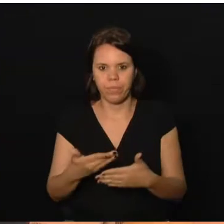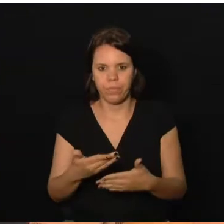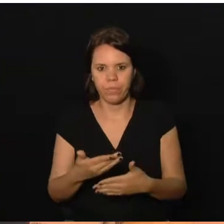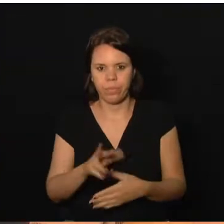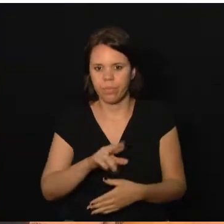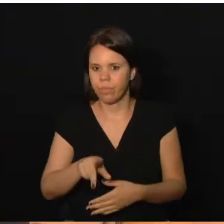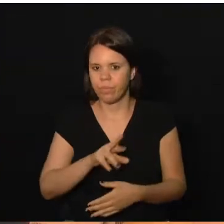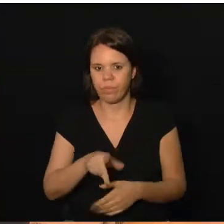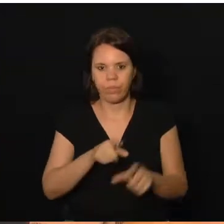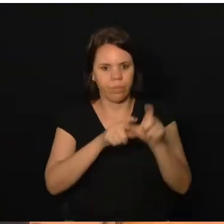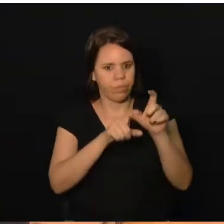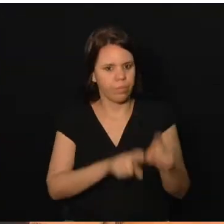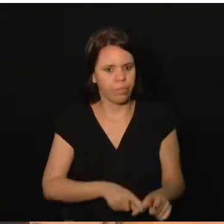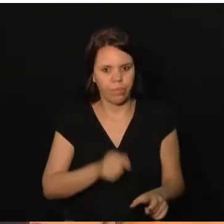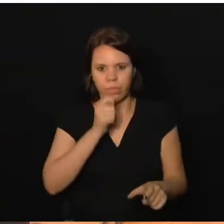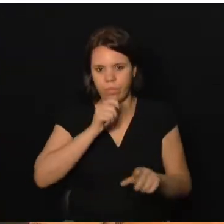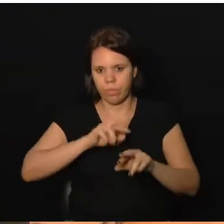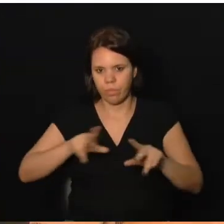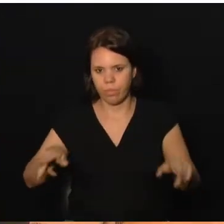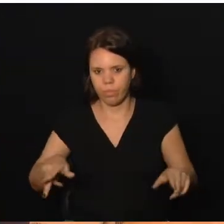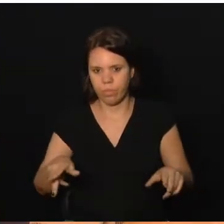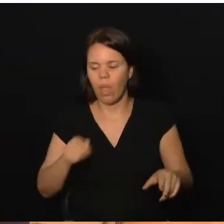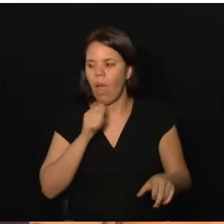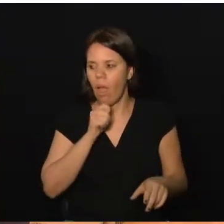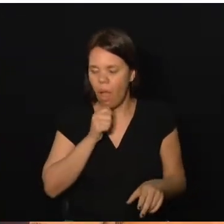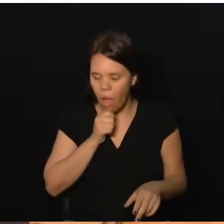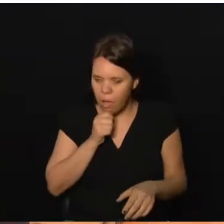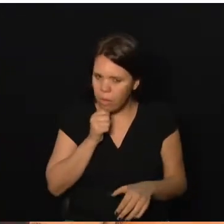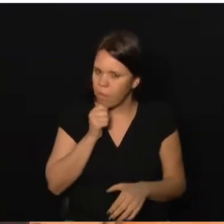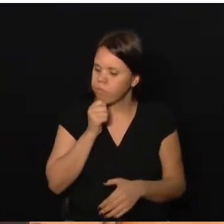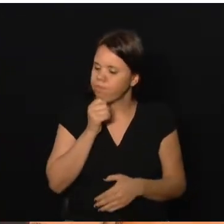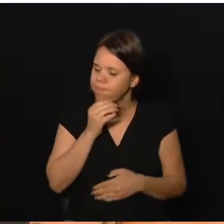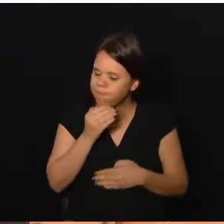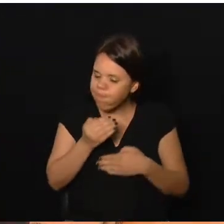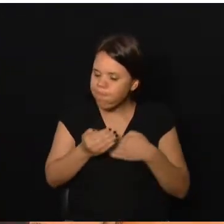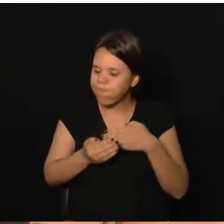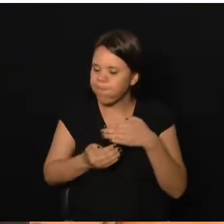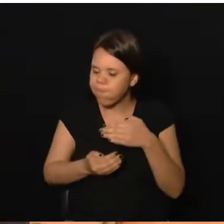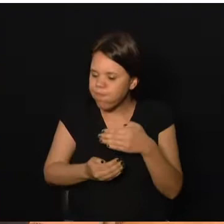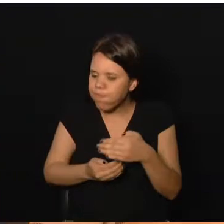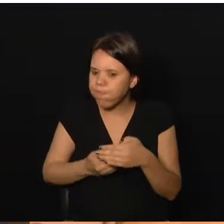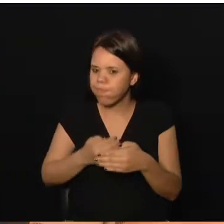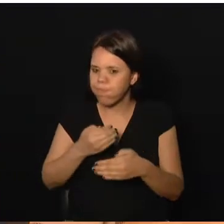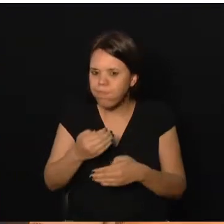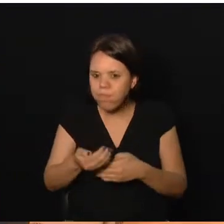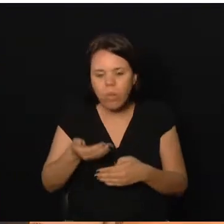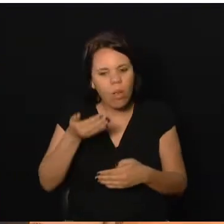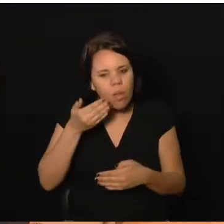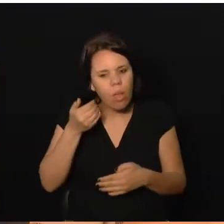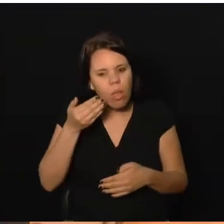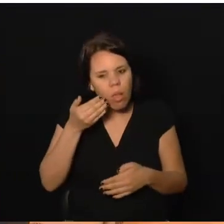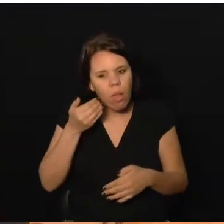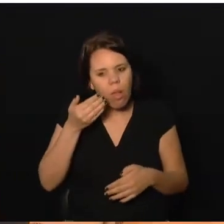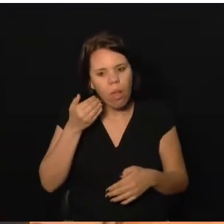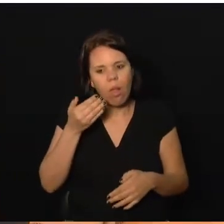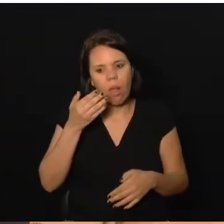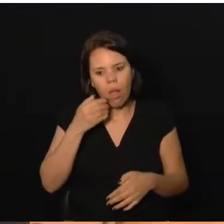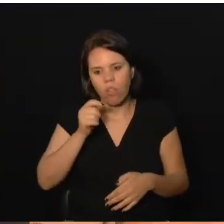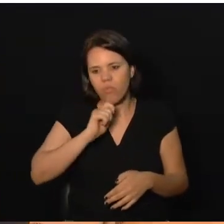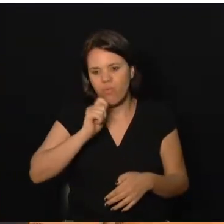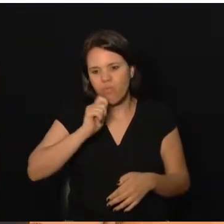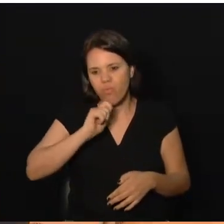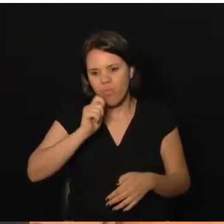não é um dependente. Ele pode estar desenvolvendo esse processo. Então ele está em abuso, né? Ele